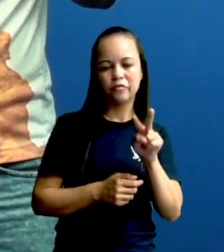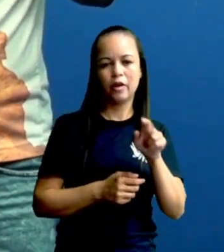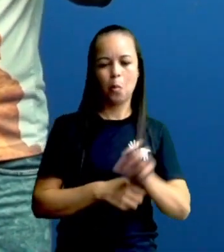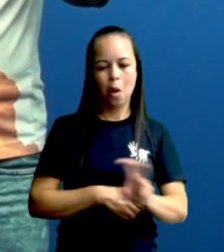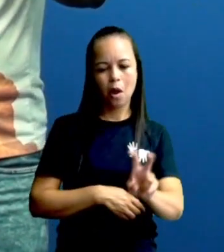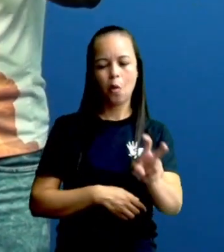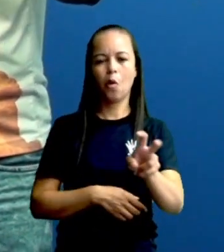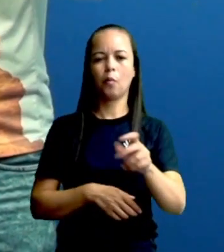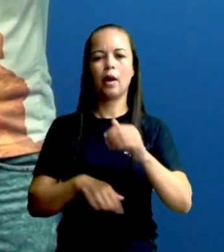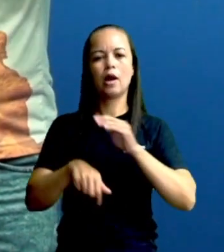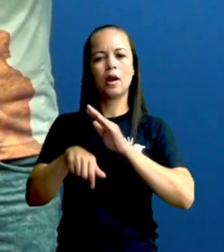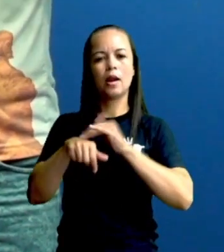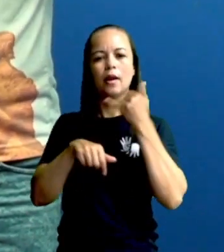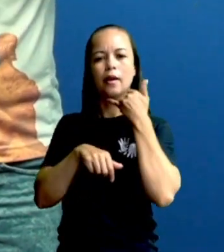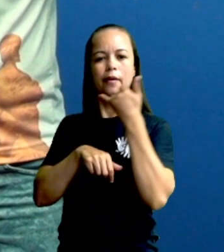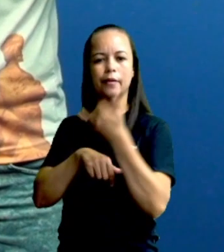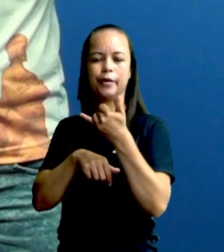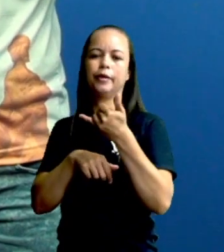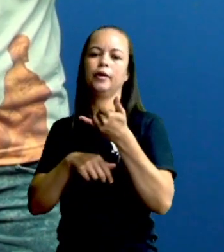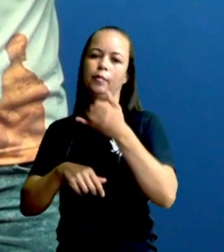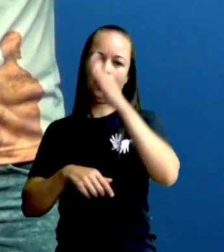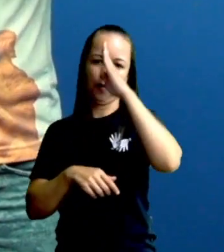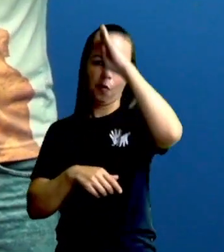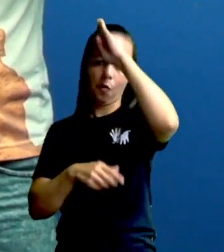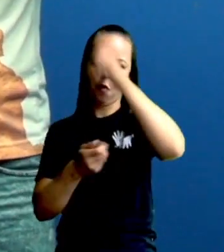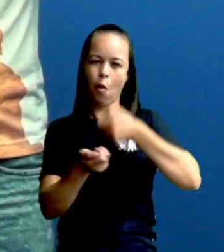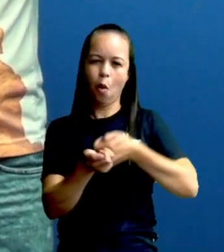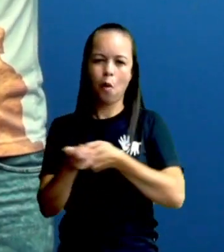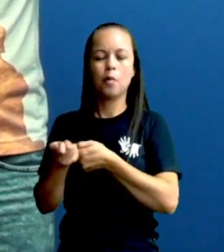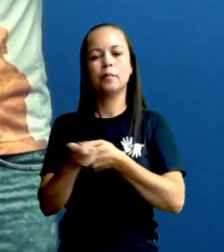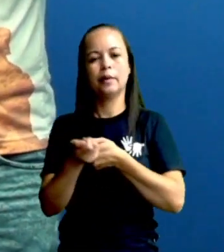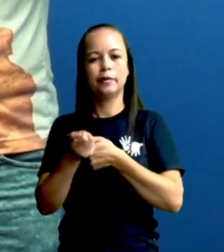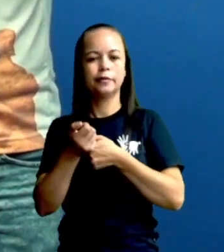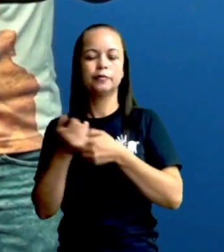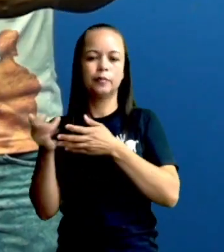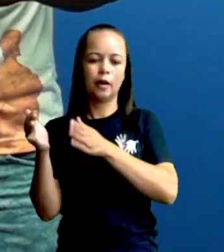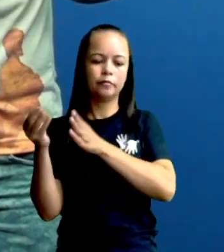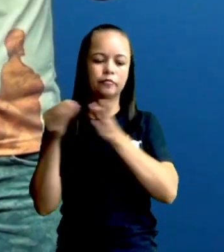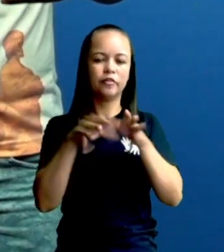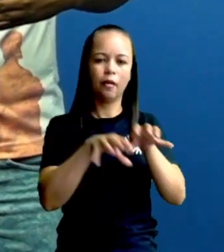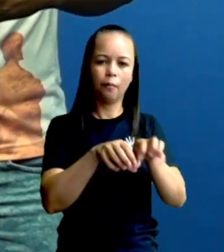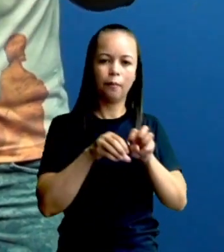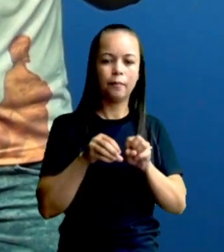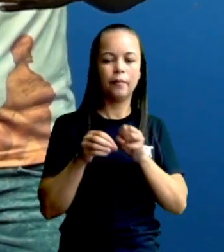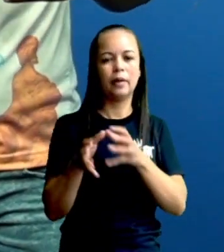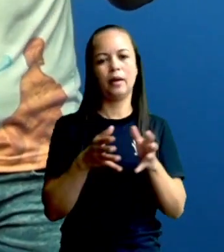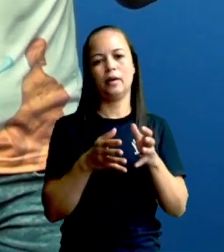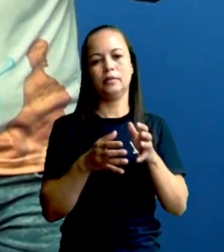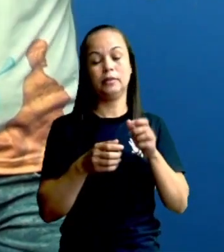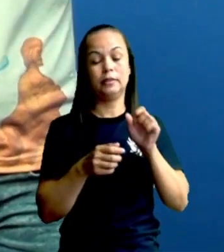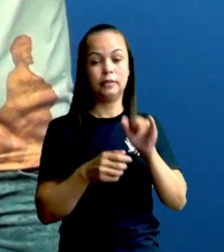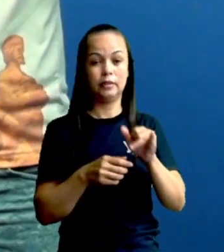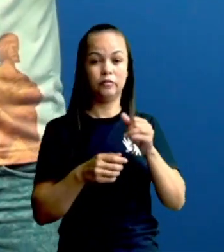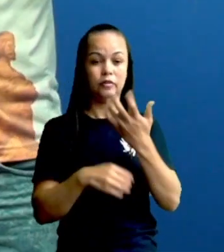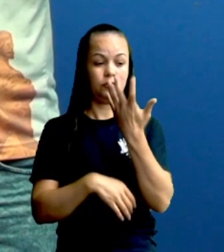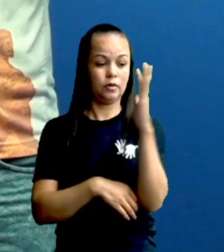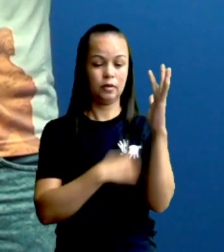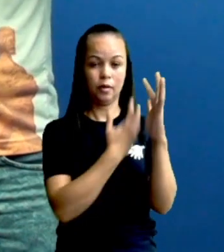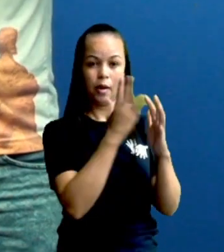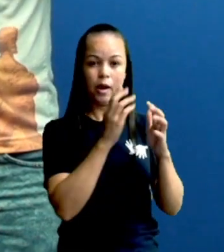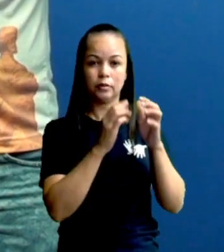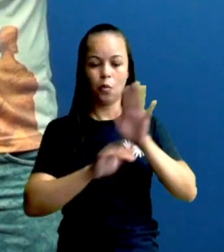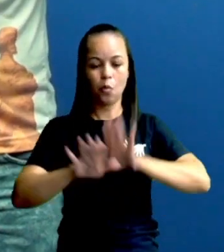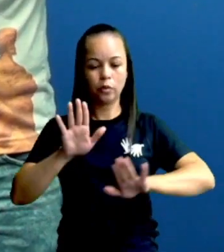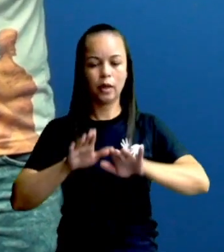animal. Nada de matar bicho nenhum. Se você for andar no mato, tenha cuidado ao pisar por onde você anda para